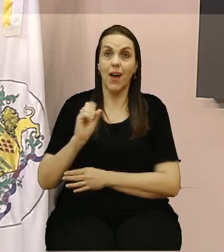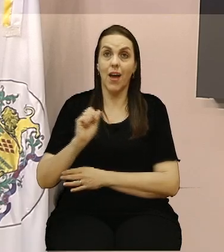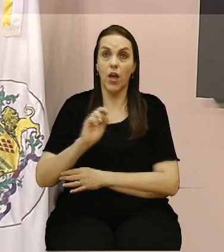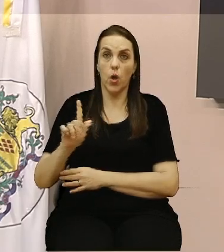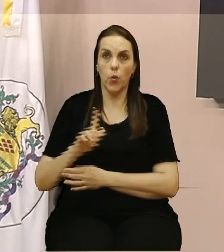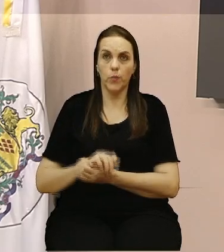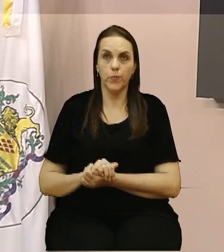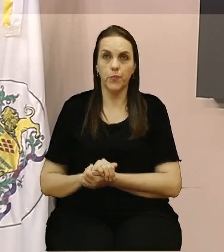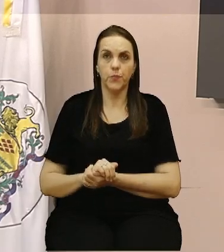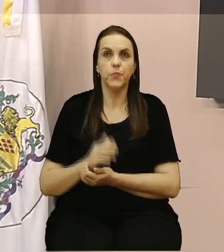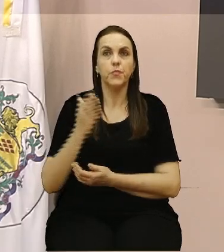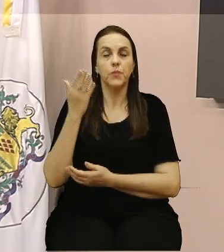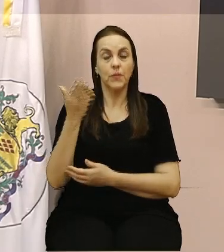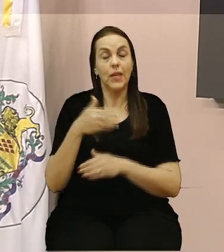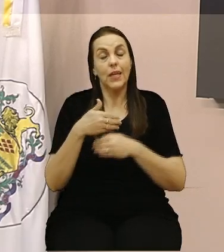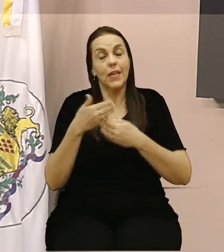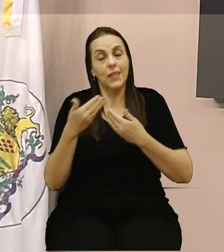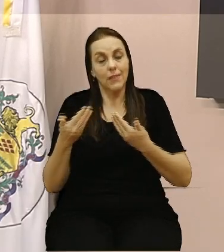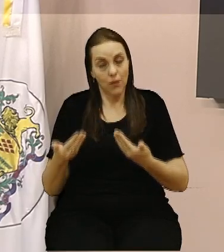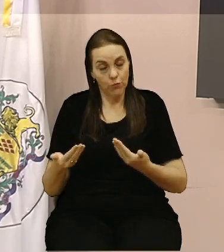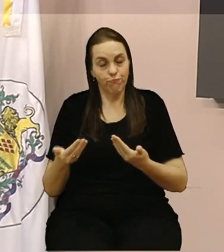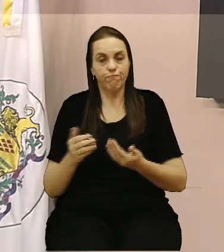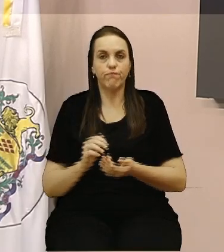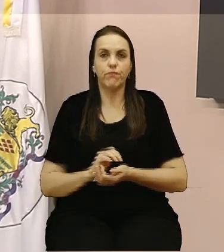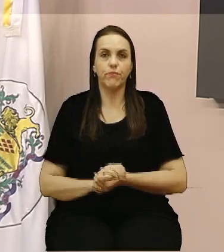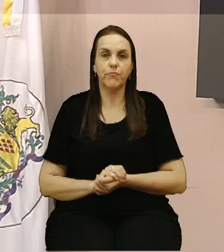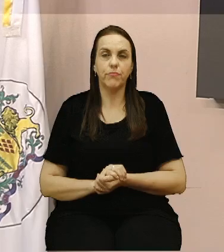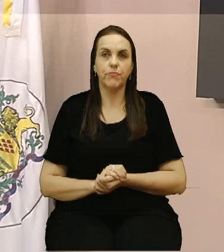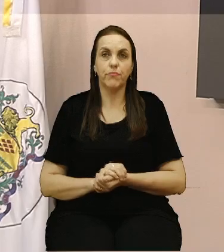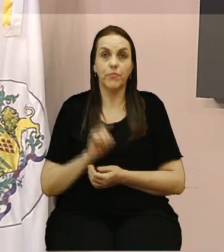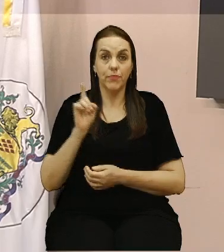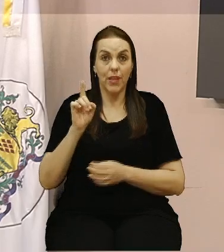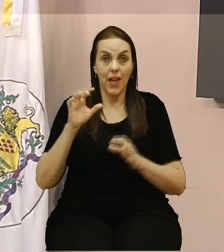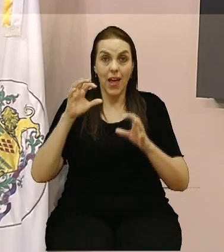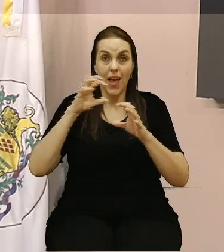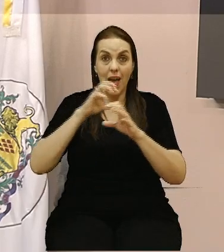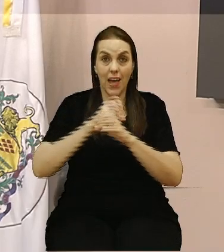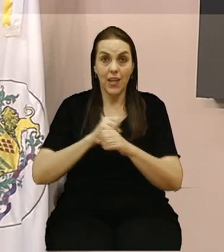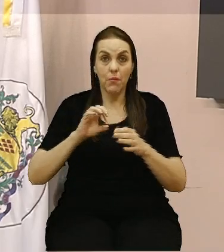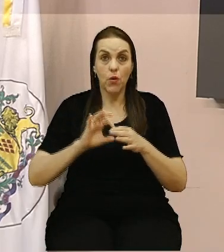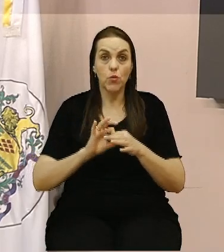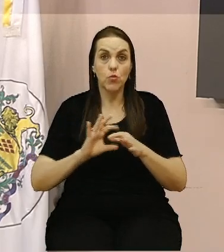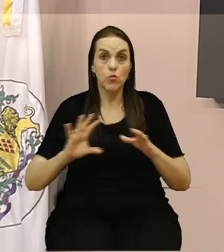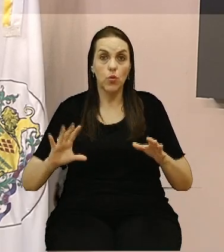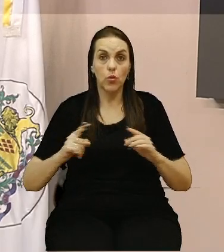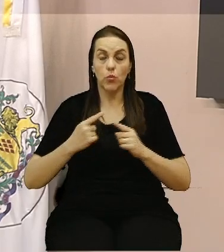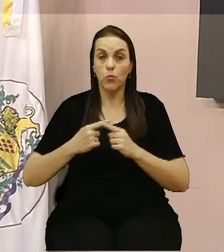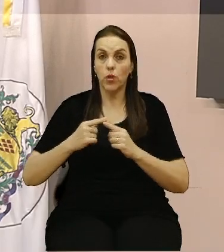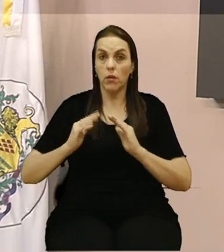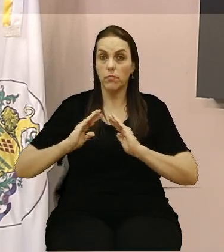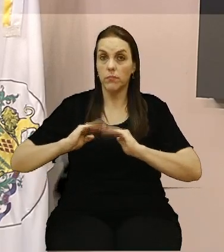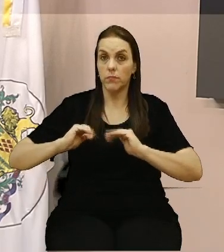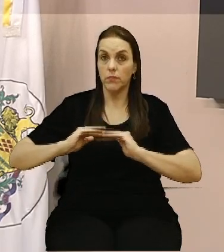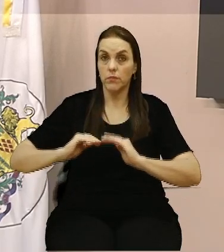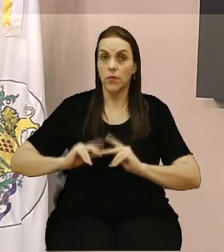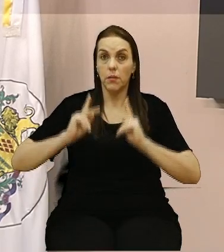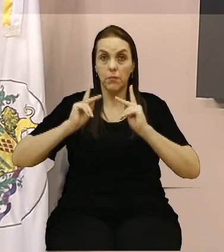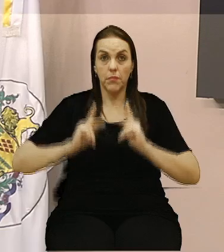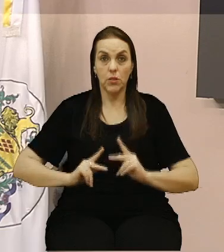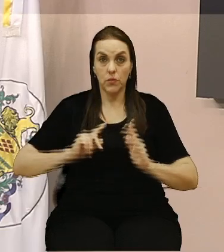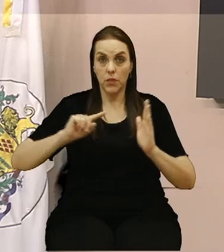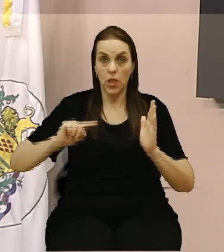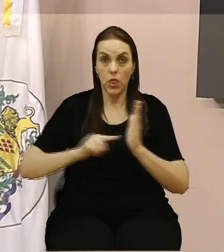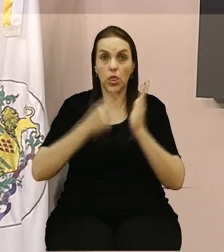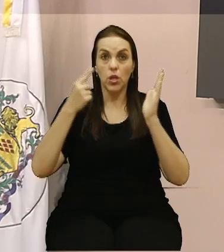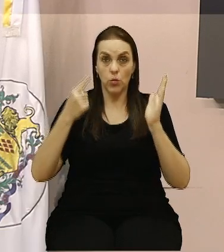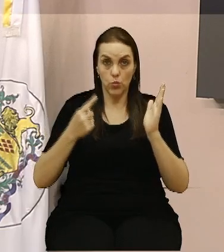todos. Então, este animal foi solto porque a solicitação das pessoas que me fizeram a denúncia foi que o